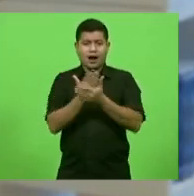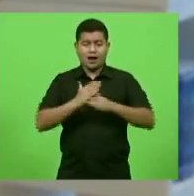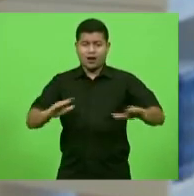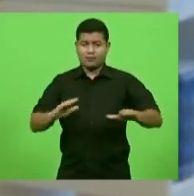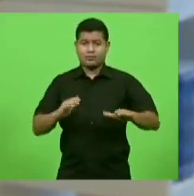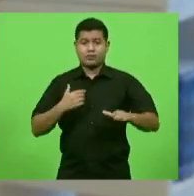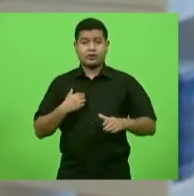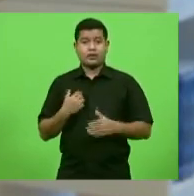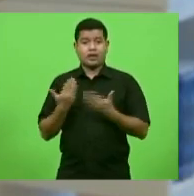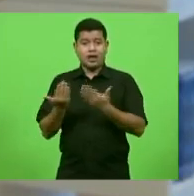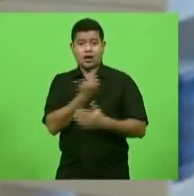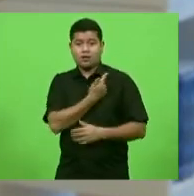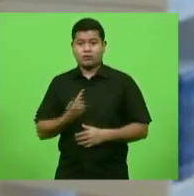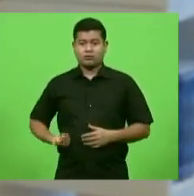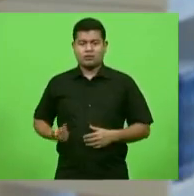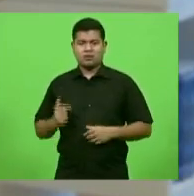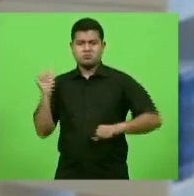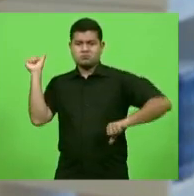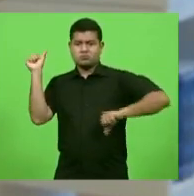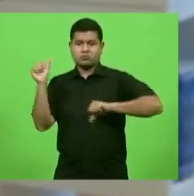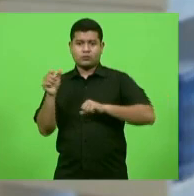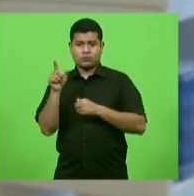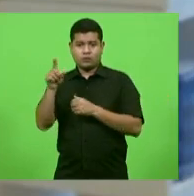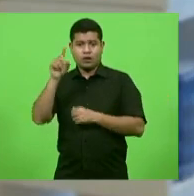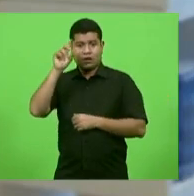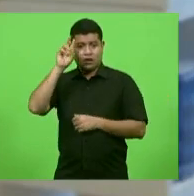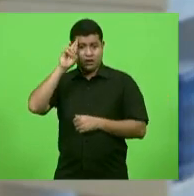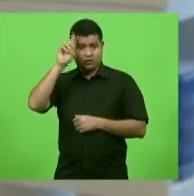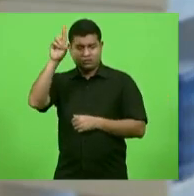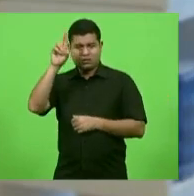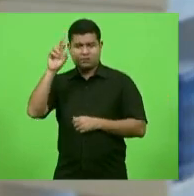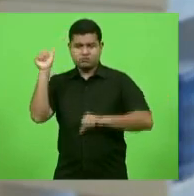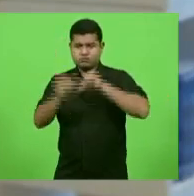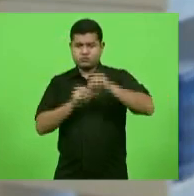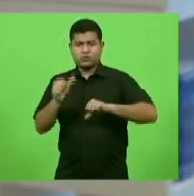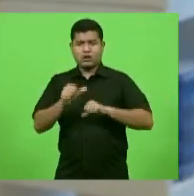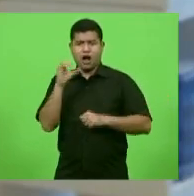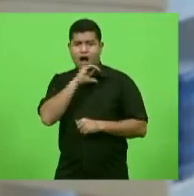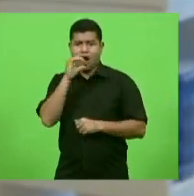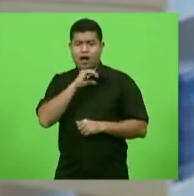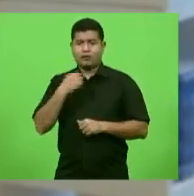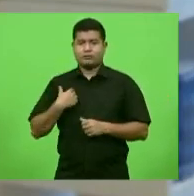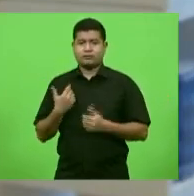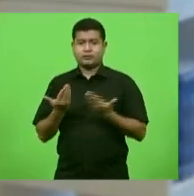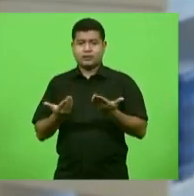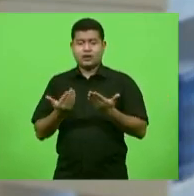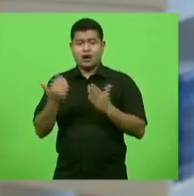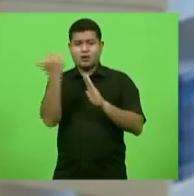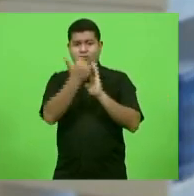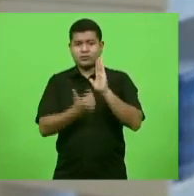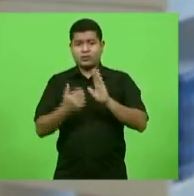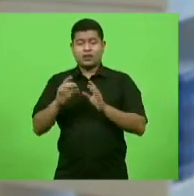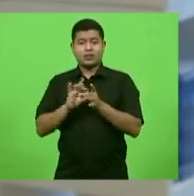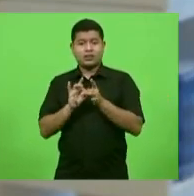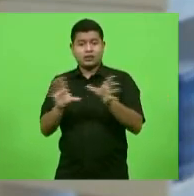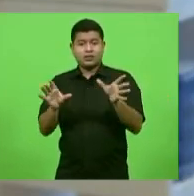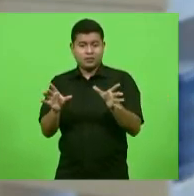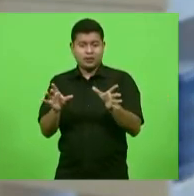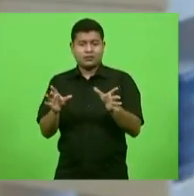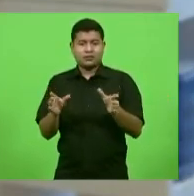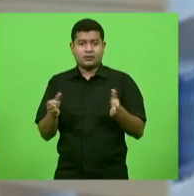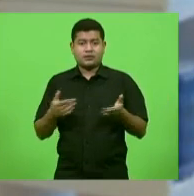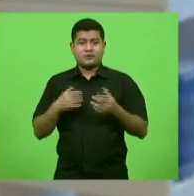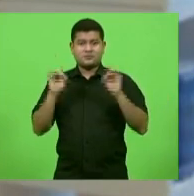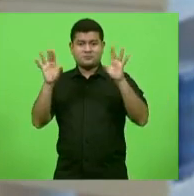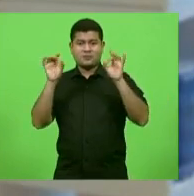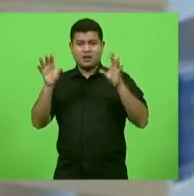governante pudesse virar a chave e restabelecer de plano nossas vidas, nossas liberdades, em especial agora, no momento